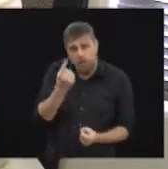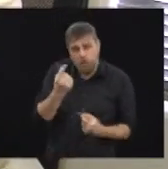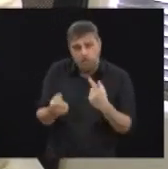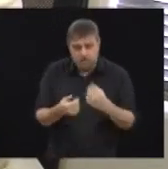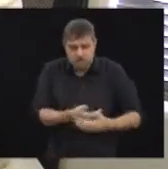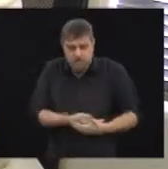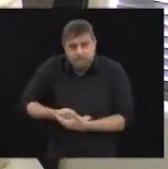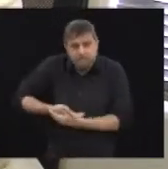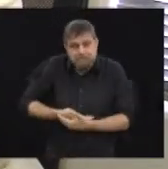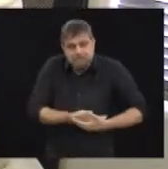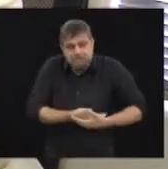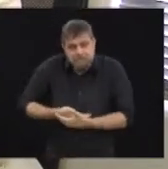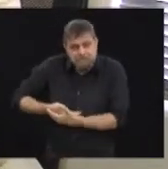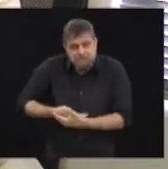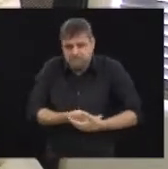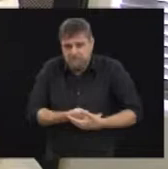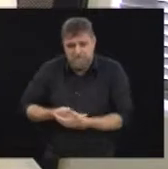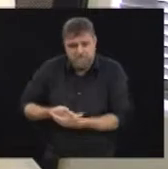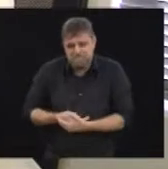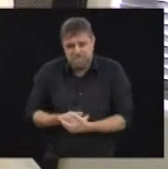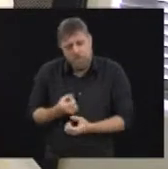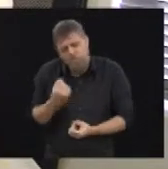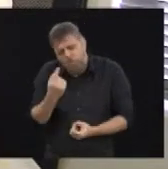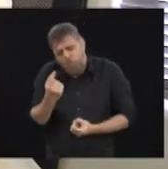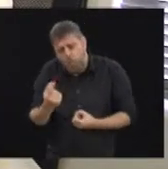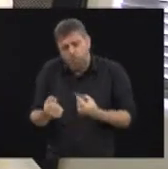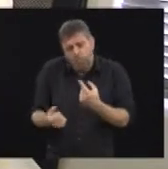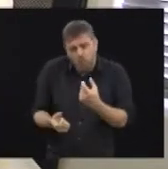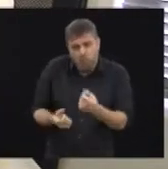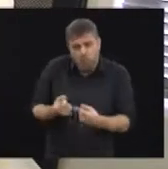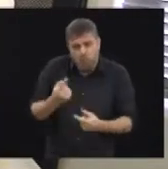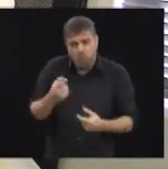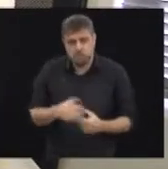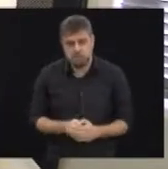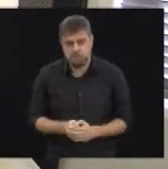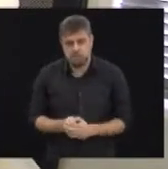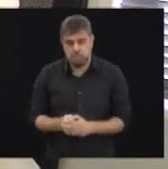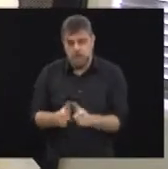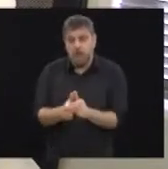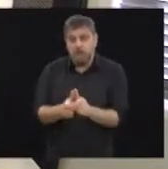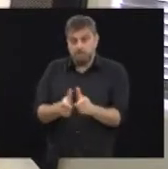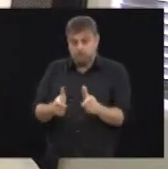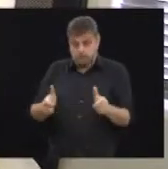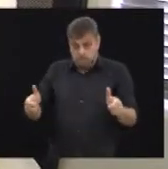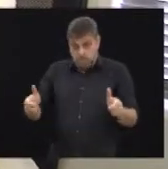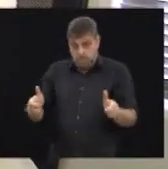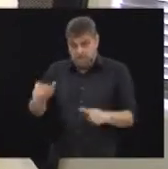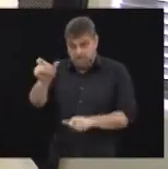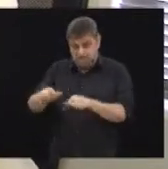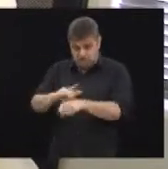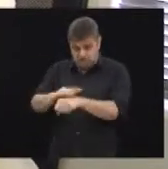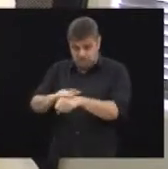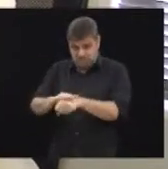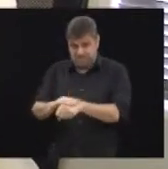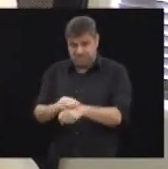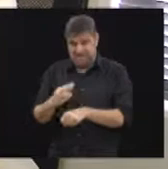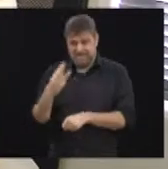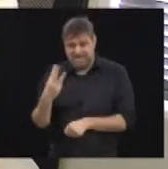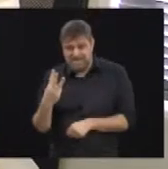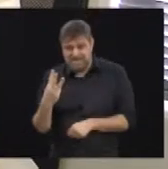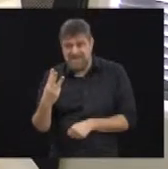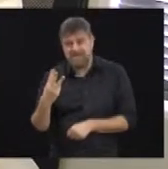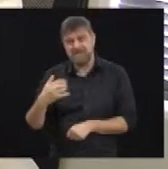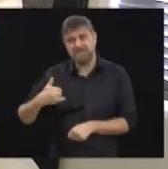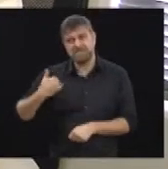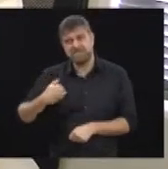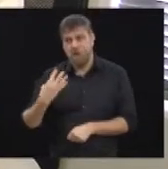muito raro em bebê recém-nascido, criança muito pequena. A maior incidência é a partir de 3,